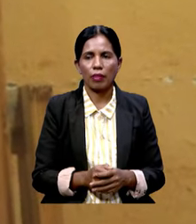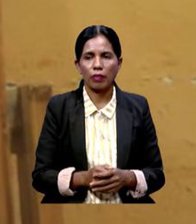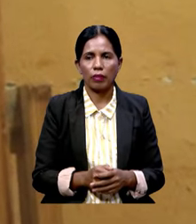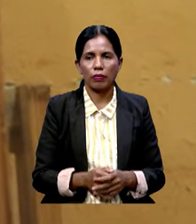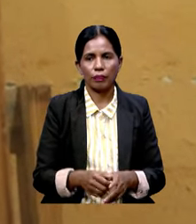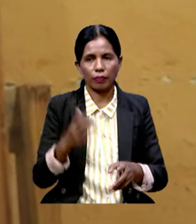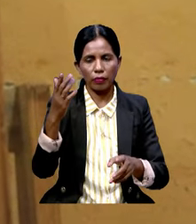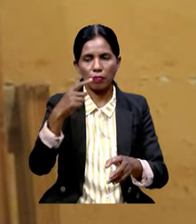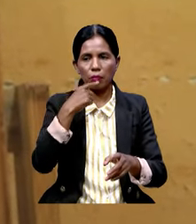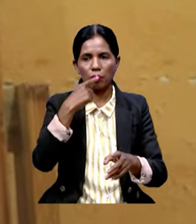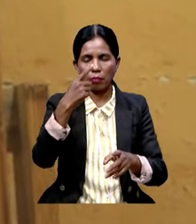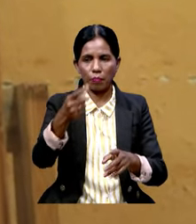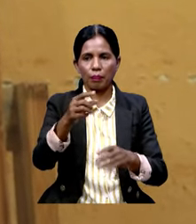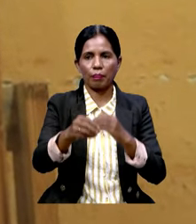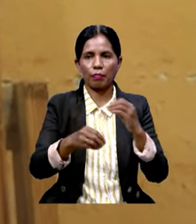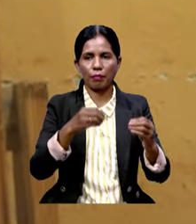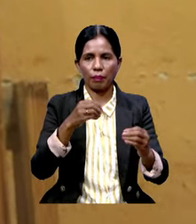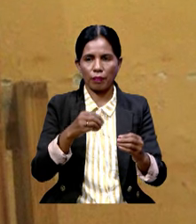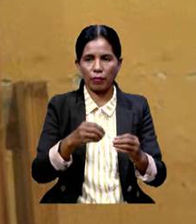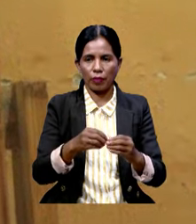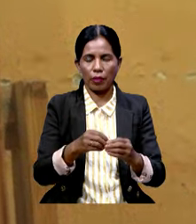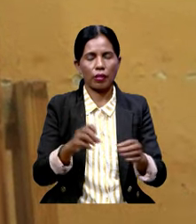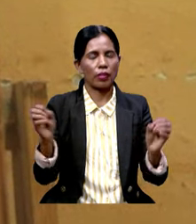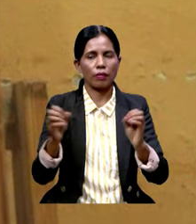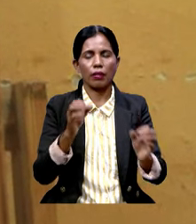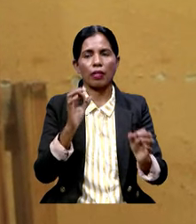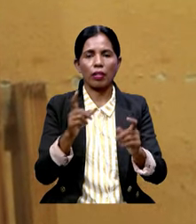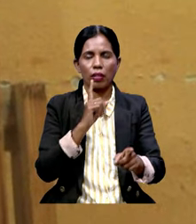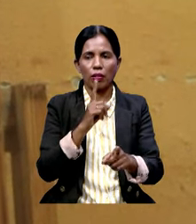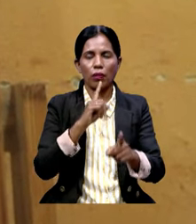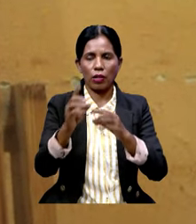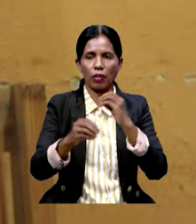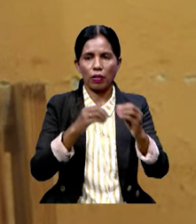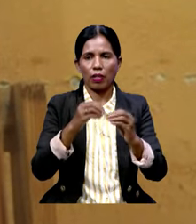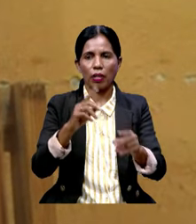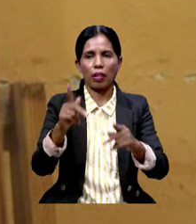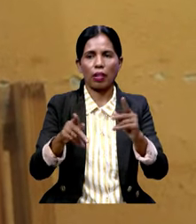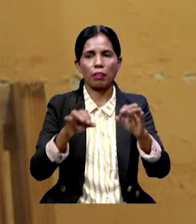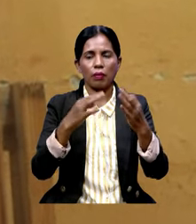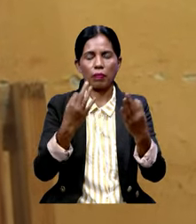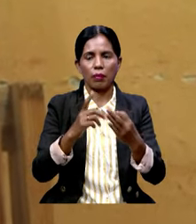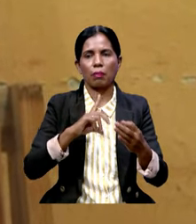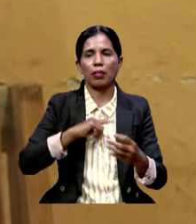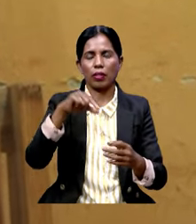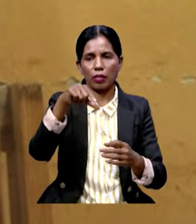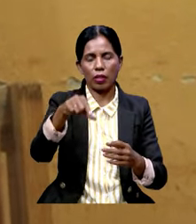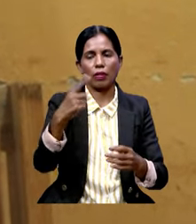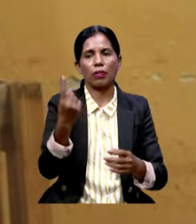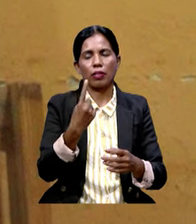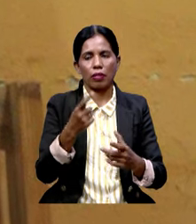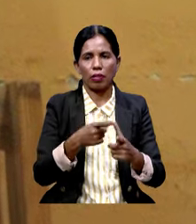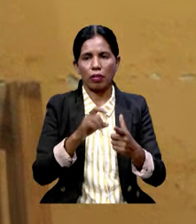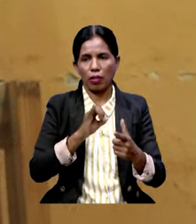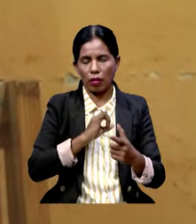Yene ba tetere se la sala si la tetere en quasi ne mesa che me li sadet